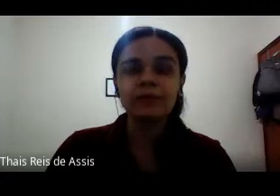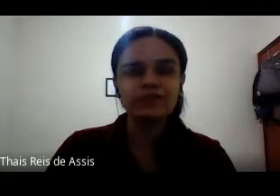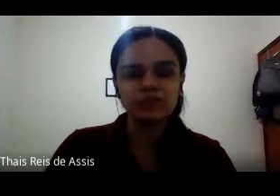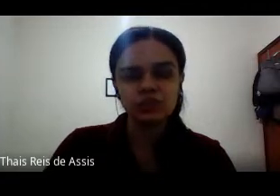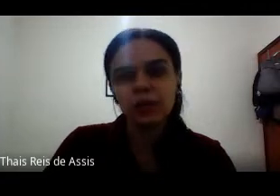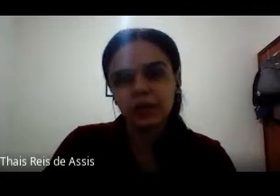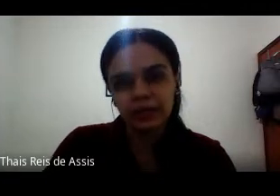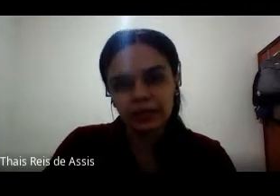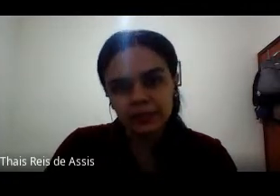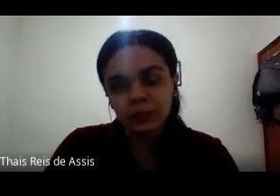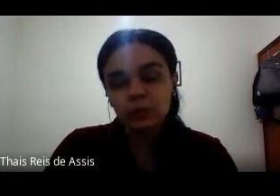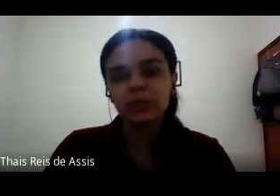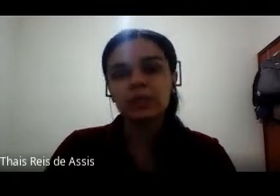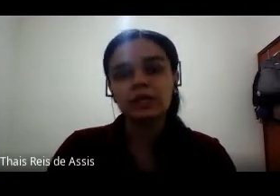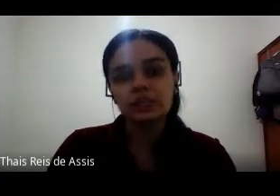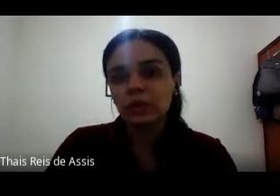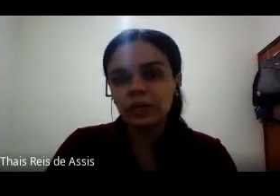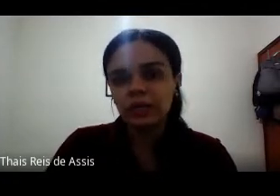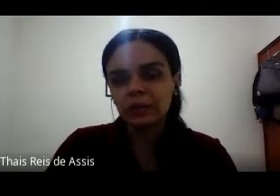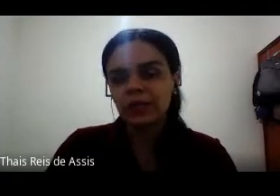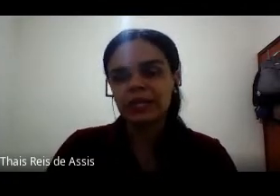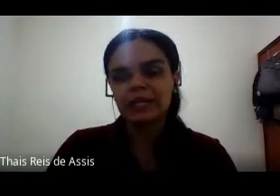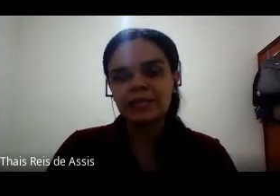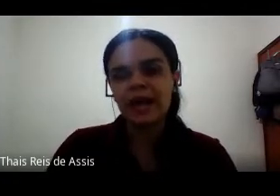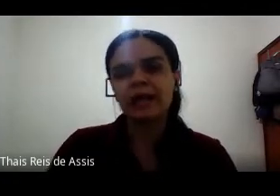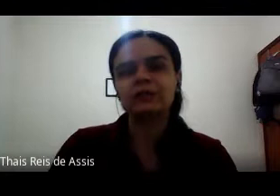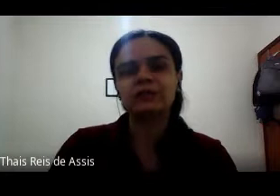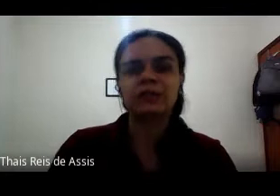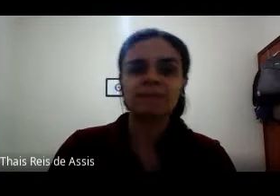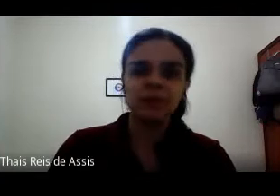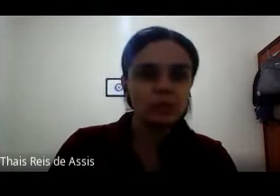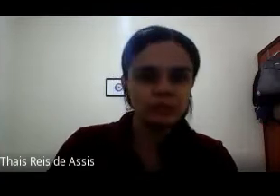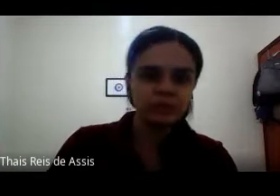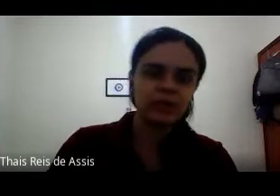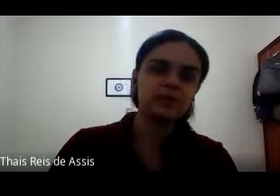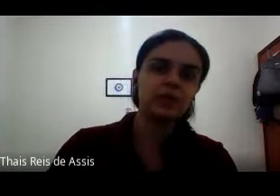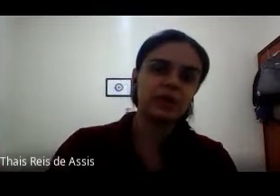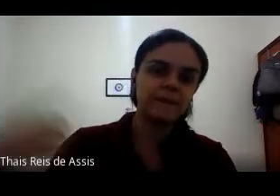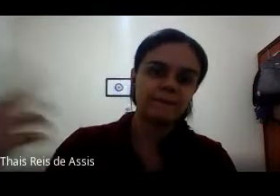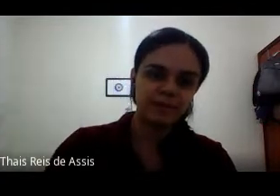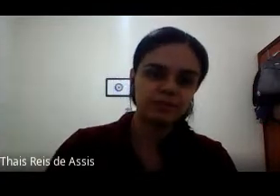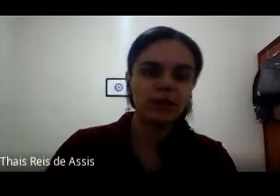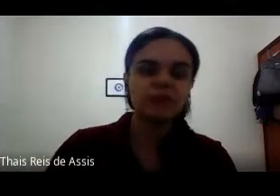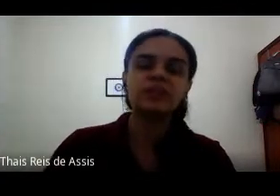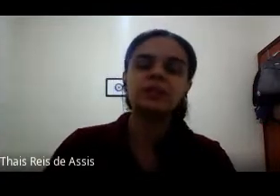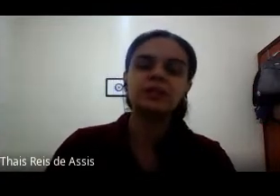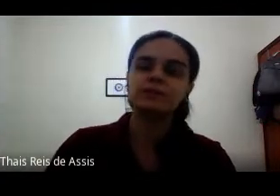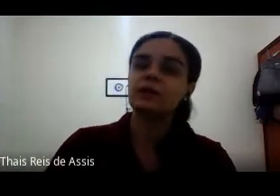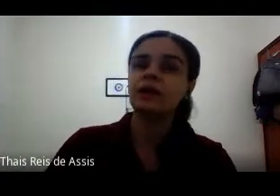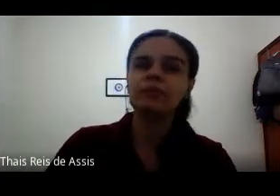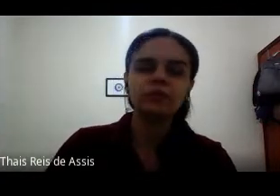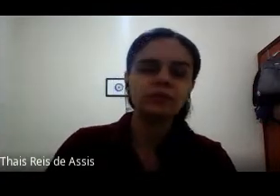não questiona do que quem questiona, do que quem indaga, do que quem pergunta, do que quem toca na